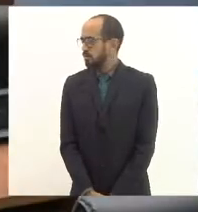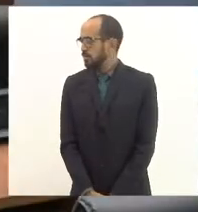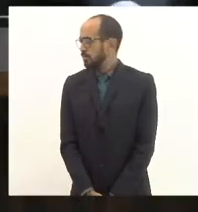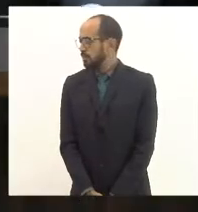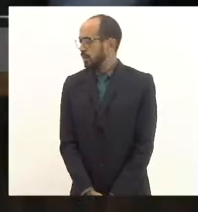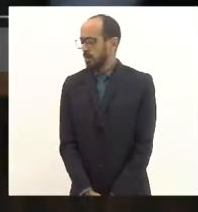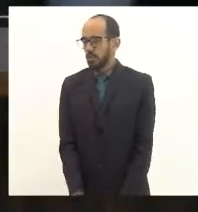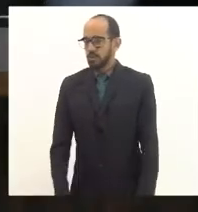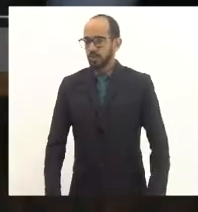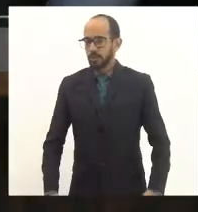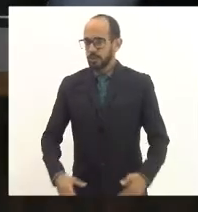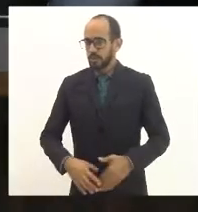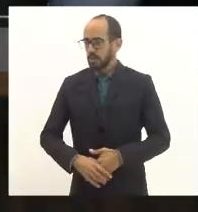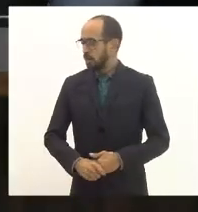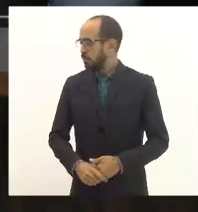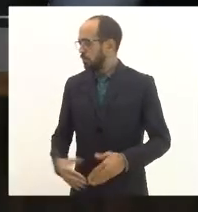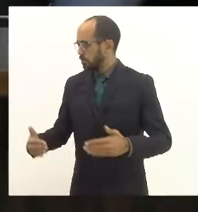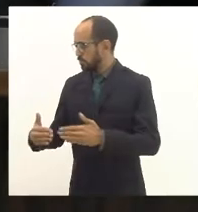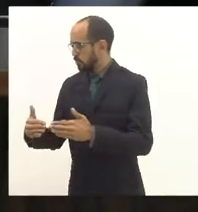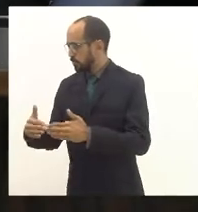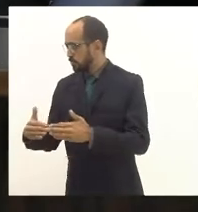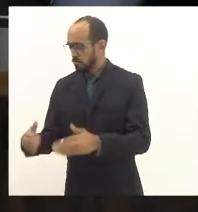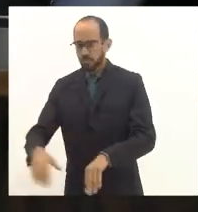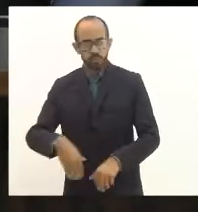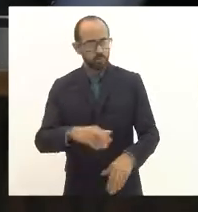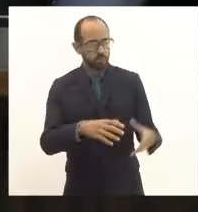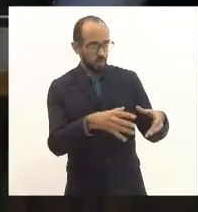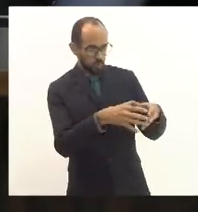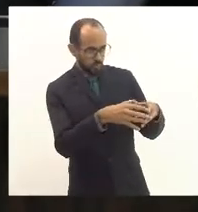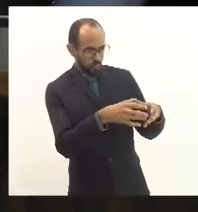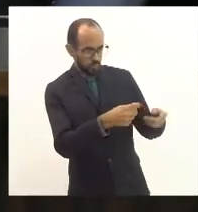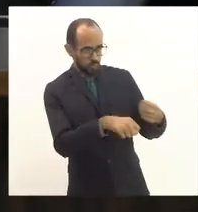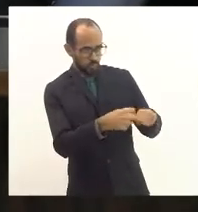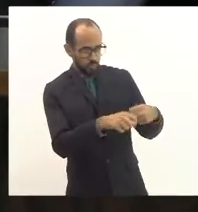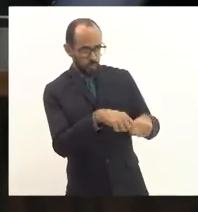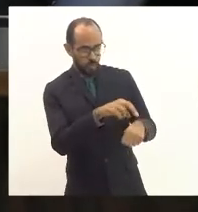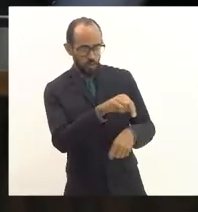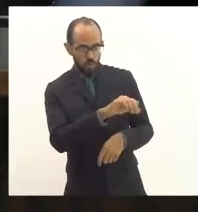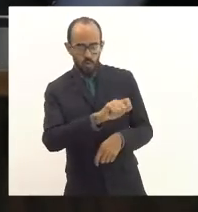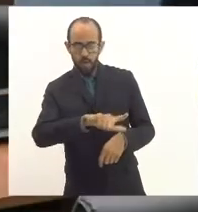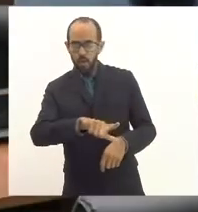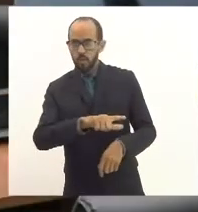Pela Comissão de Economia, deputado Noel de Carvalho.